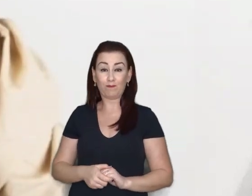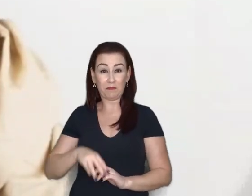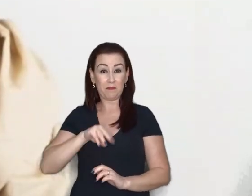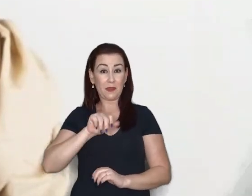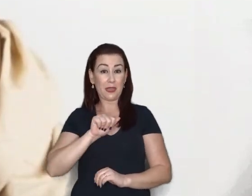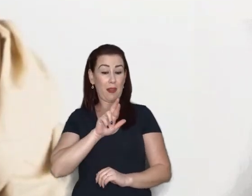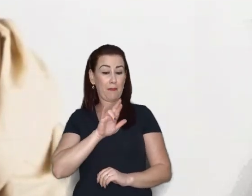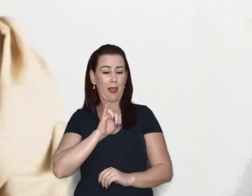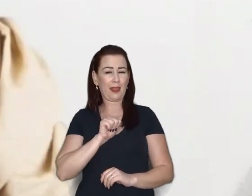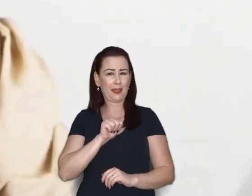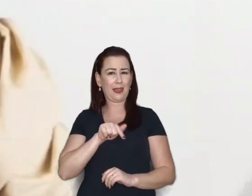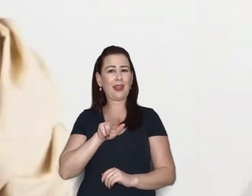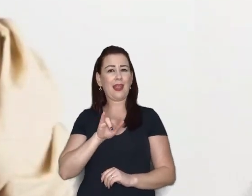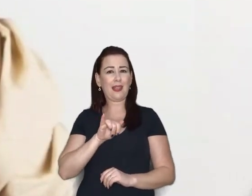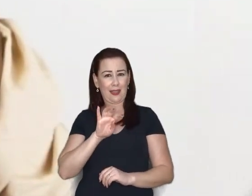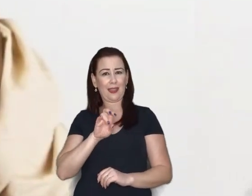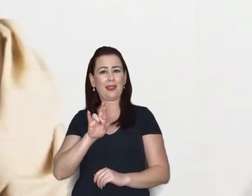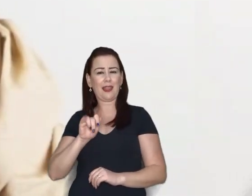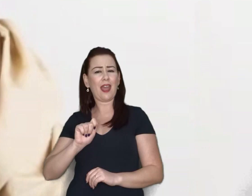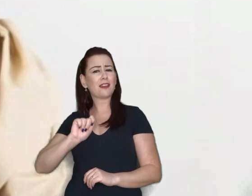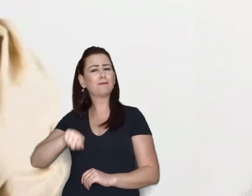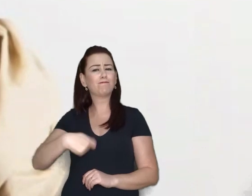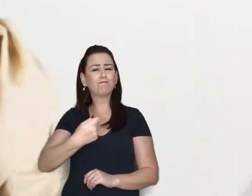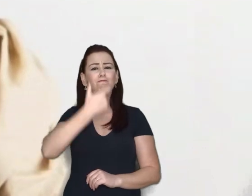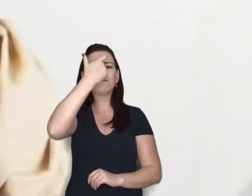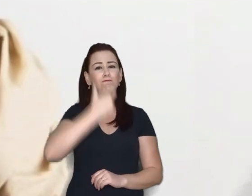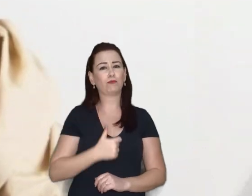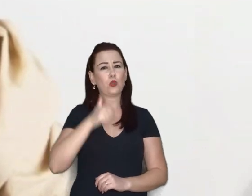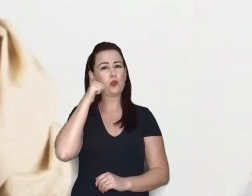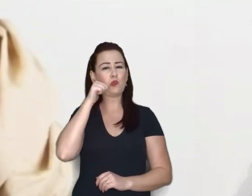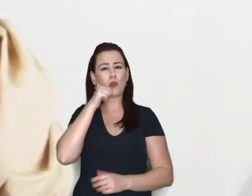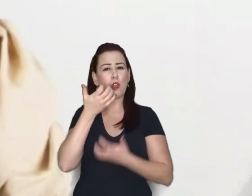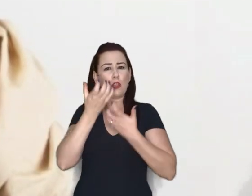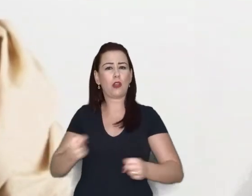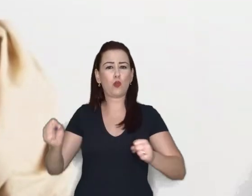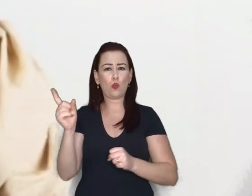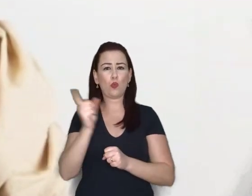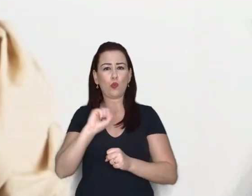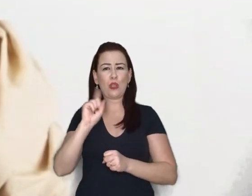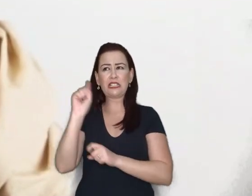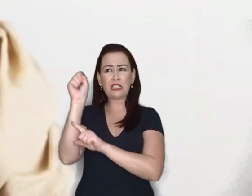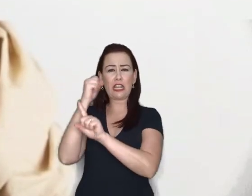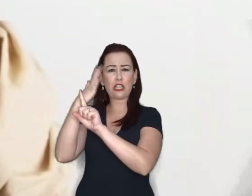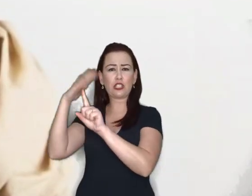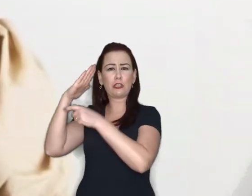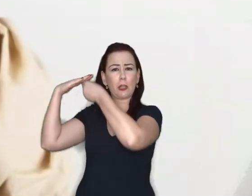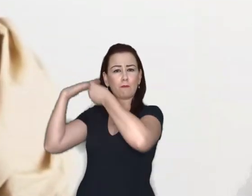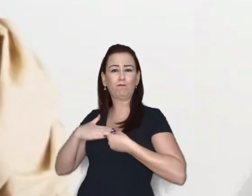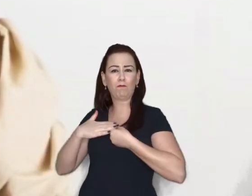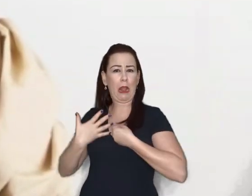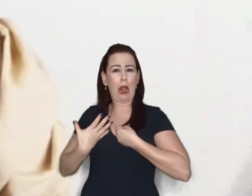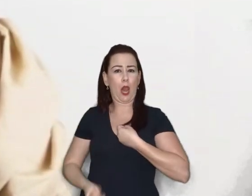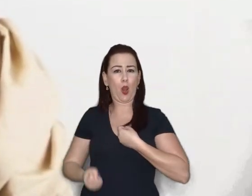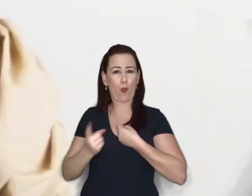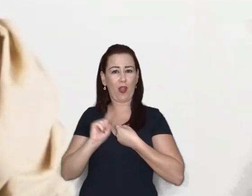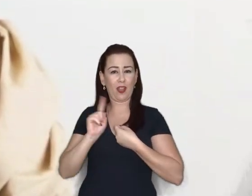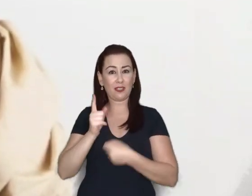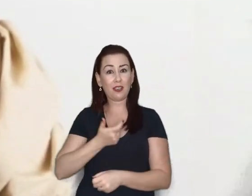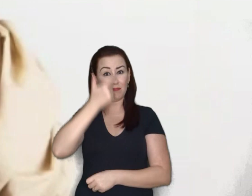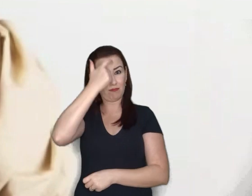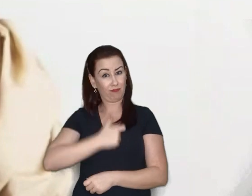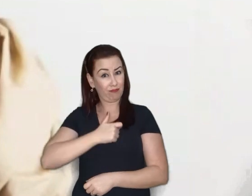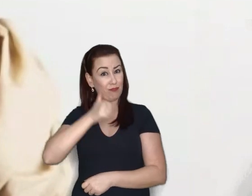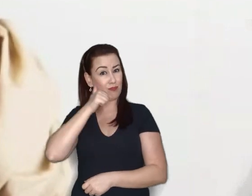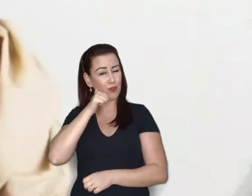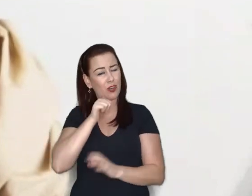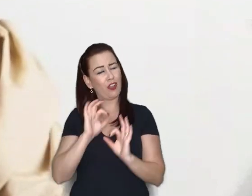Quitéria, guerreira, é o símbolo da mulher que não aceita as condições impostas pela sociedade, que o gênero feminino é